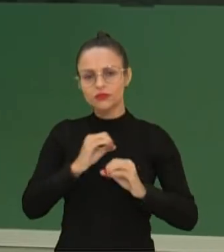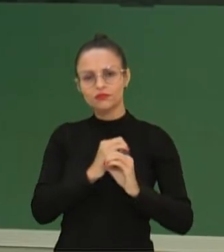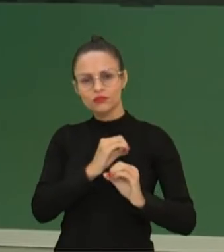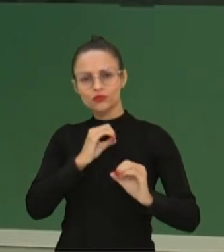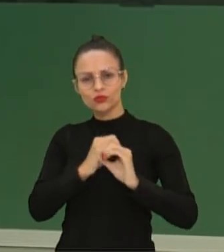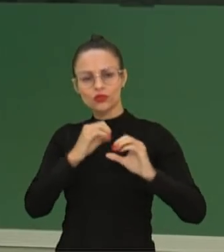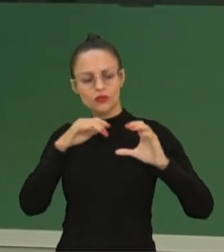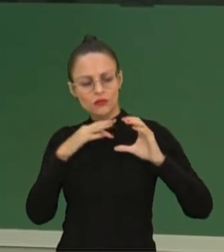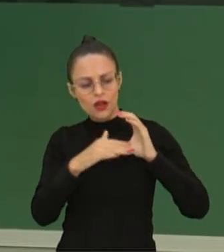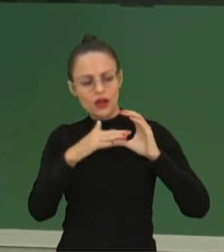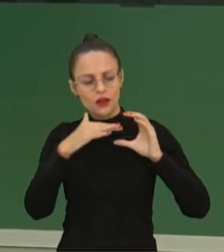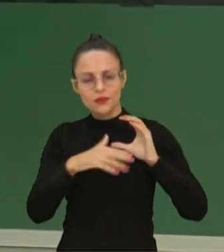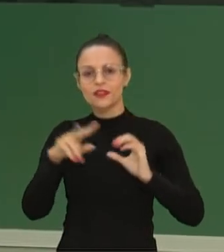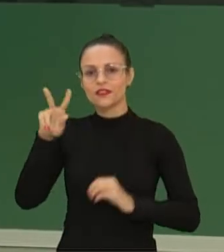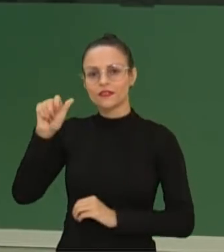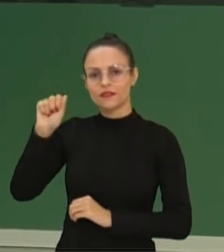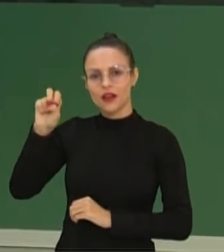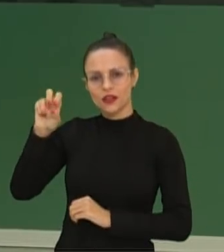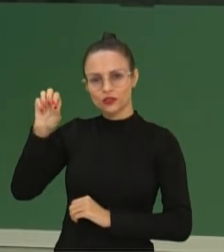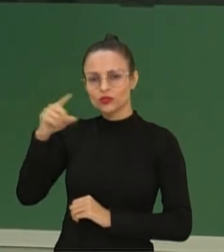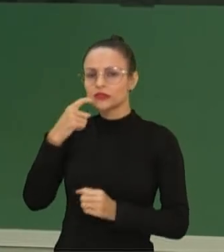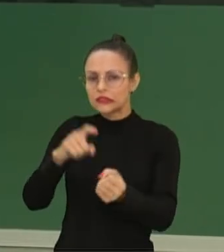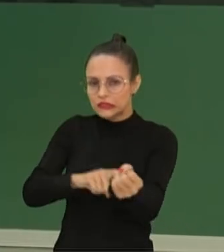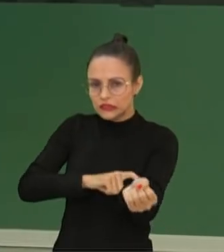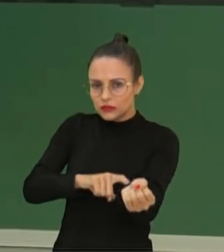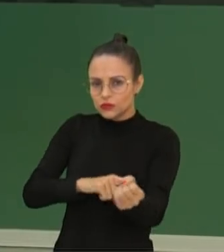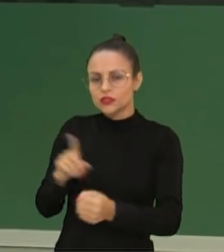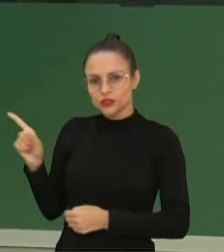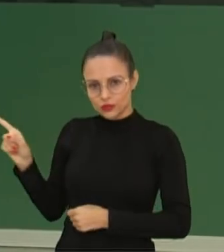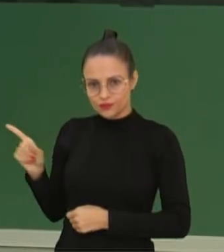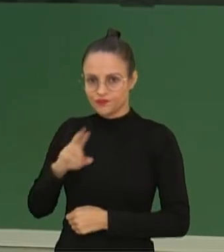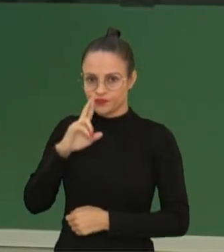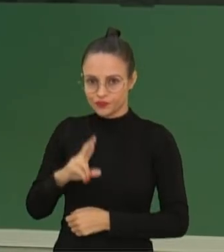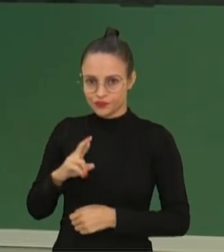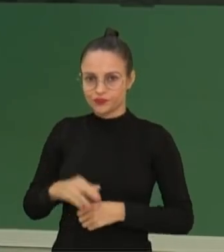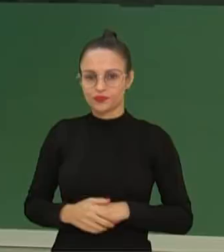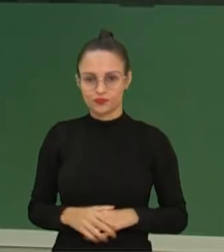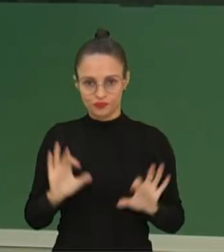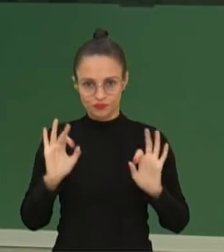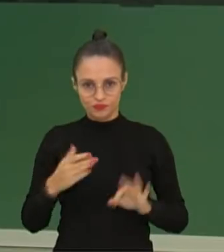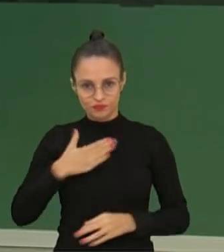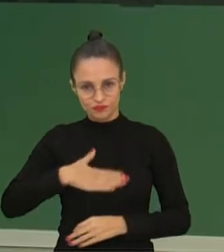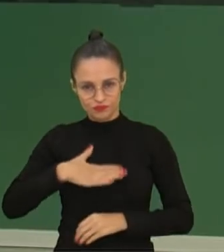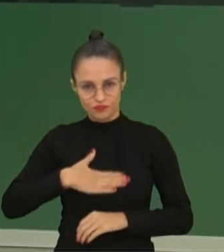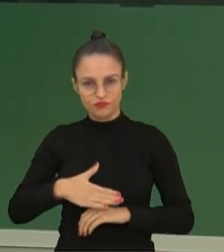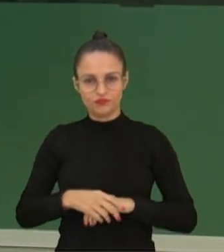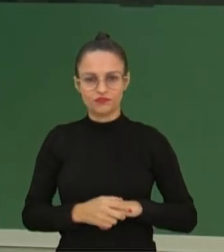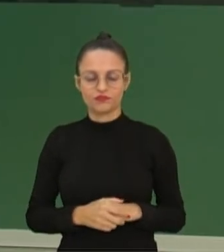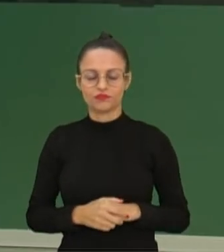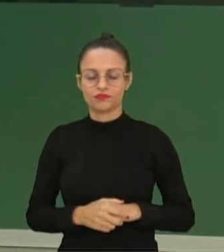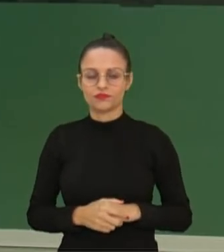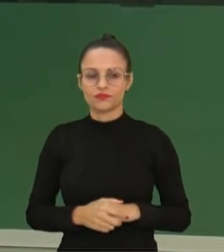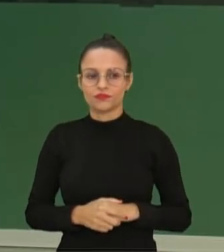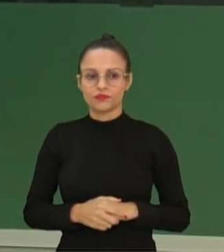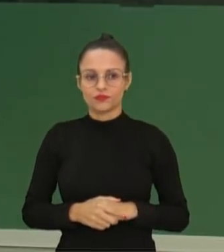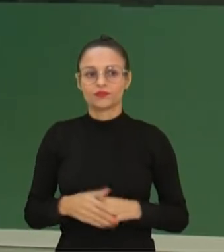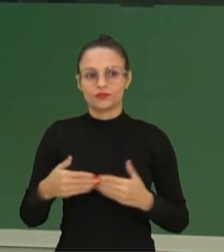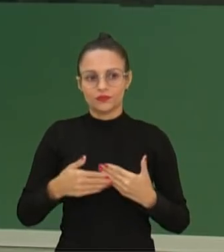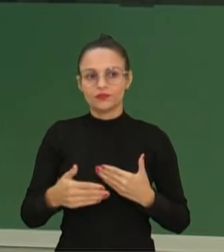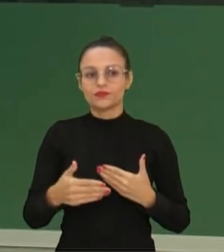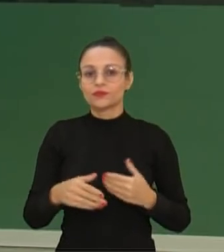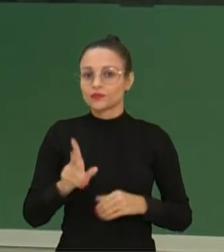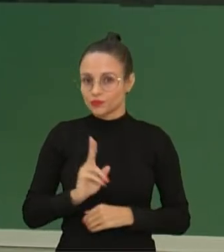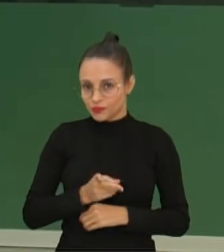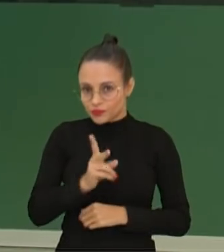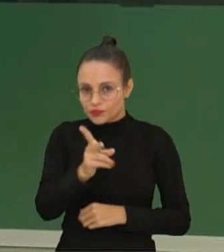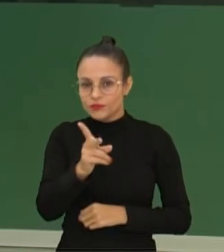vasos sanguíneos. Então, as respostas aqui eram o coração e os vasos sanguíneos. Tranquilo. Seguindo, então,